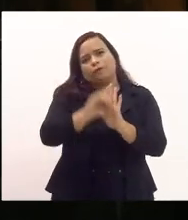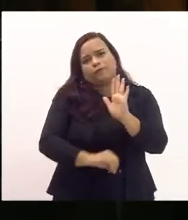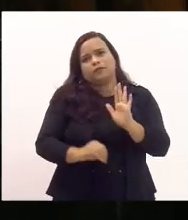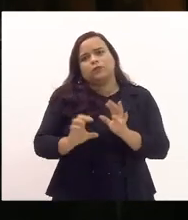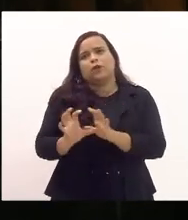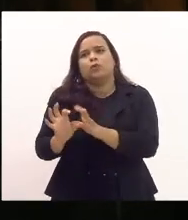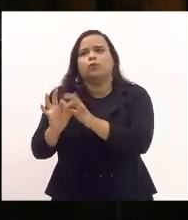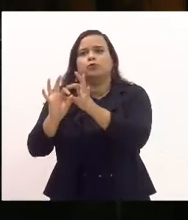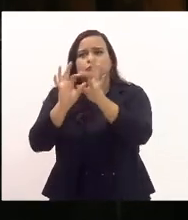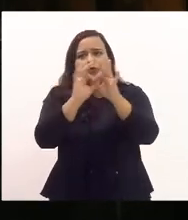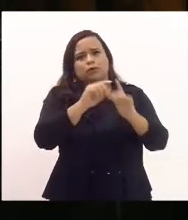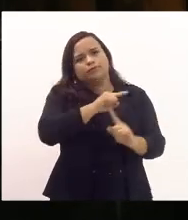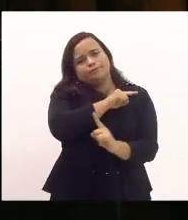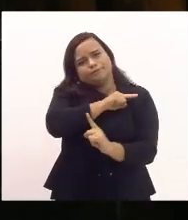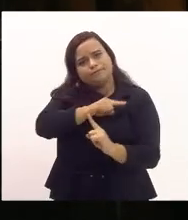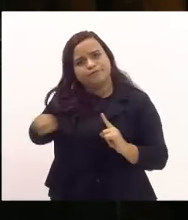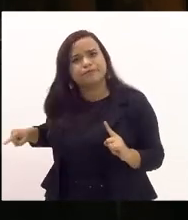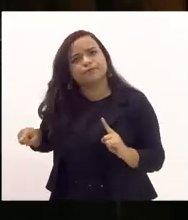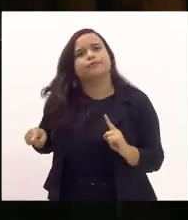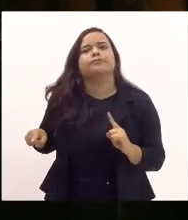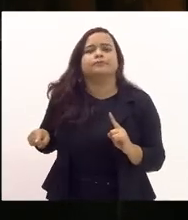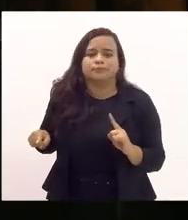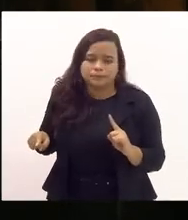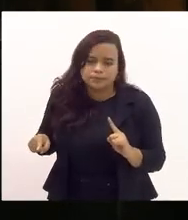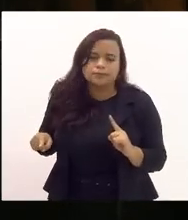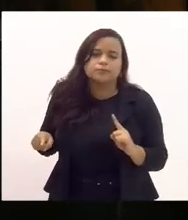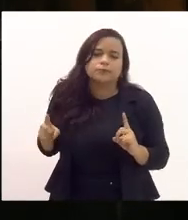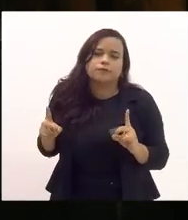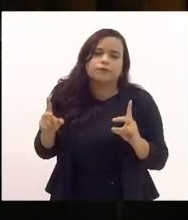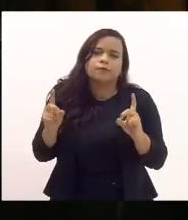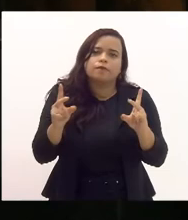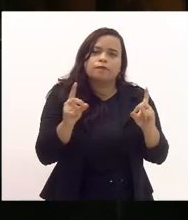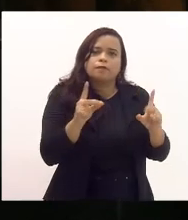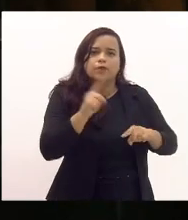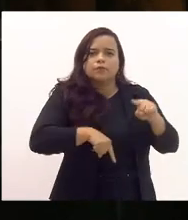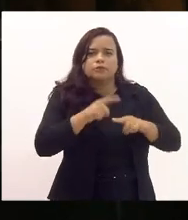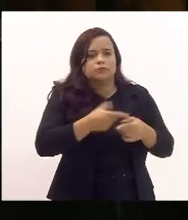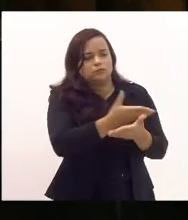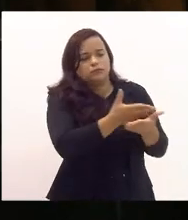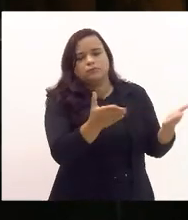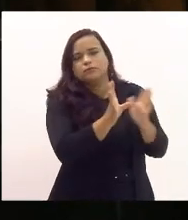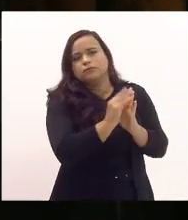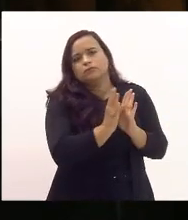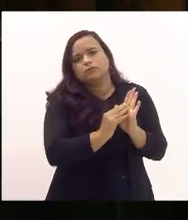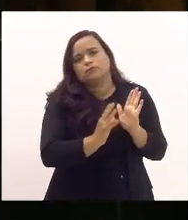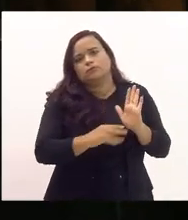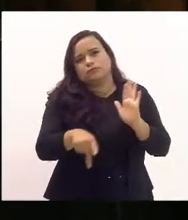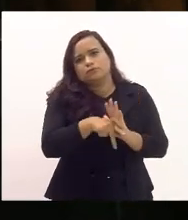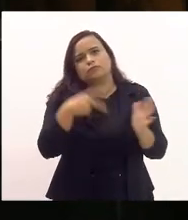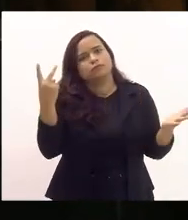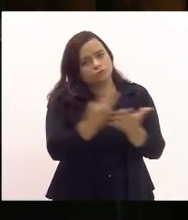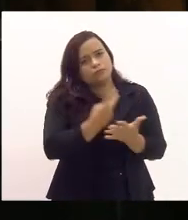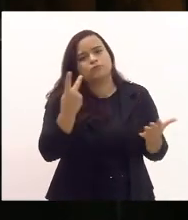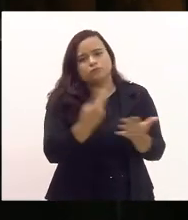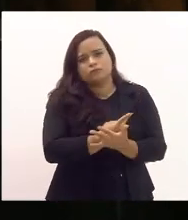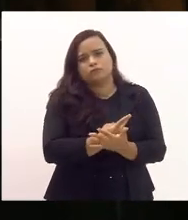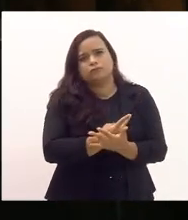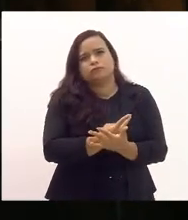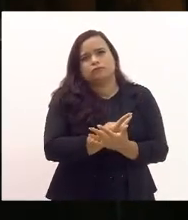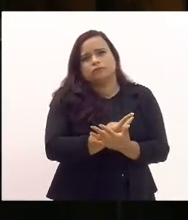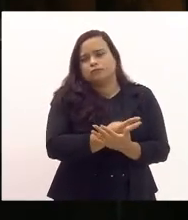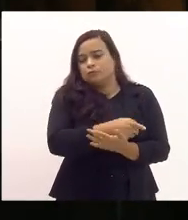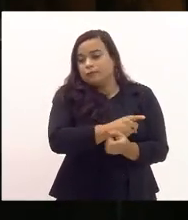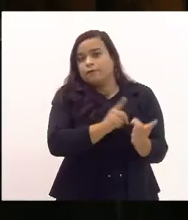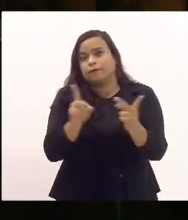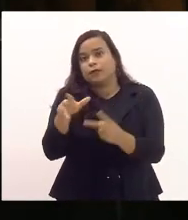da União a proibição de vendas desses conteúdos errados aos